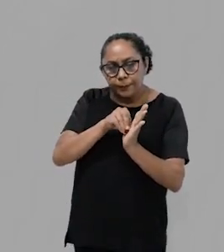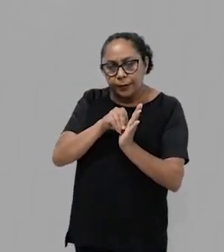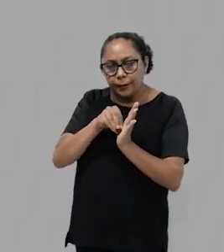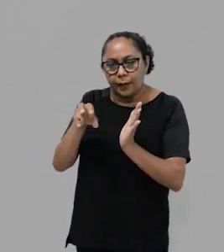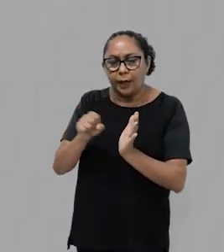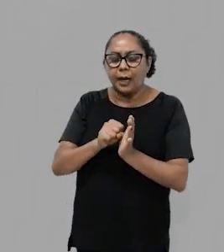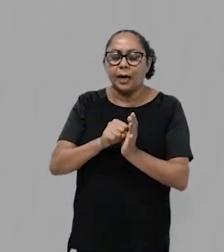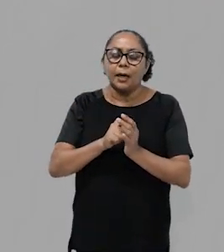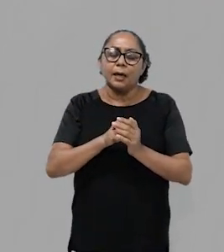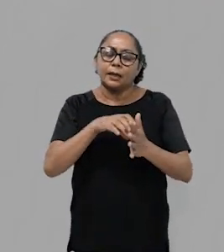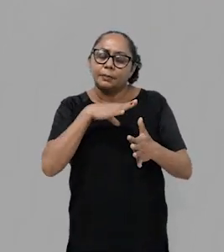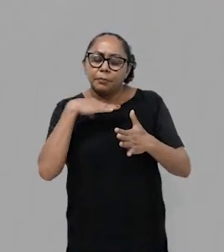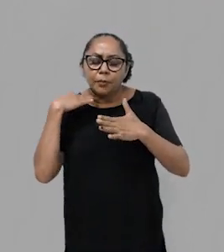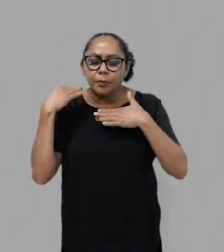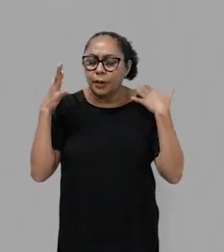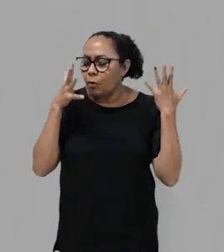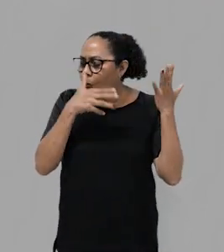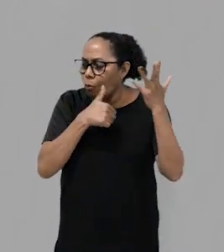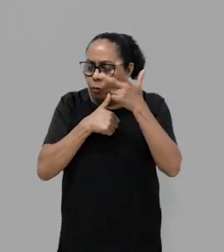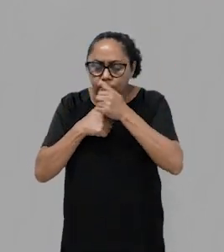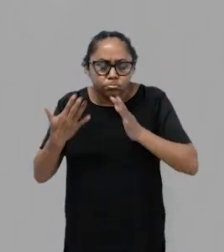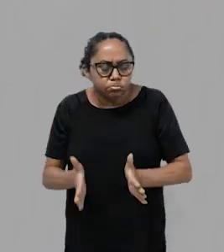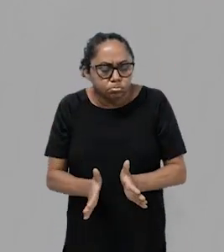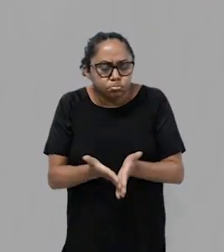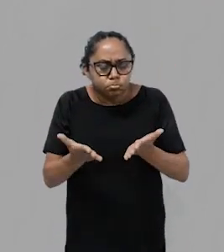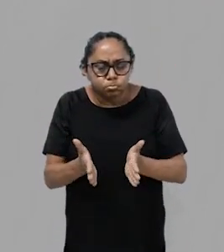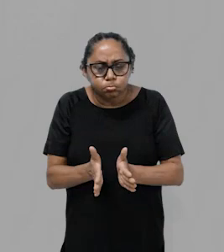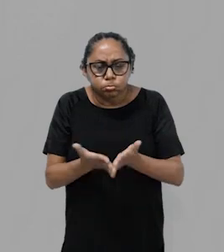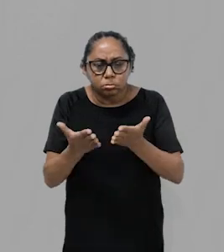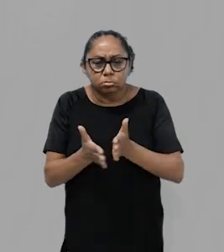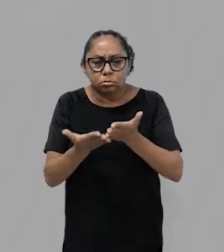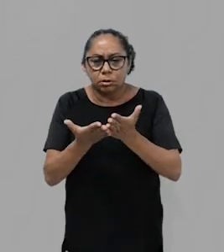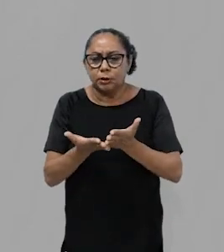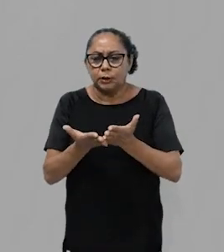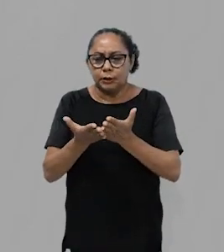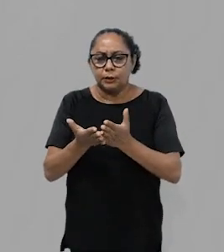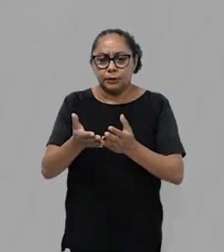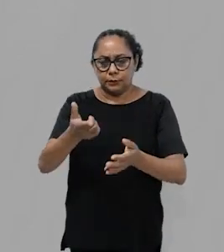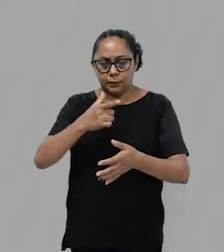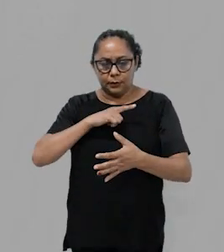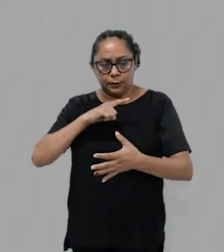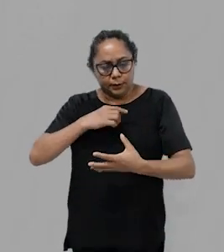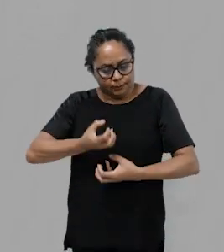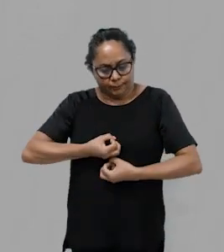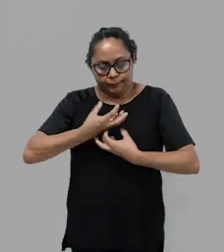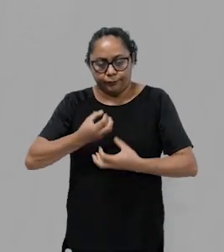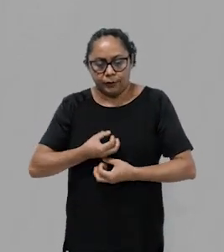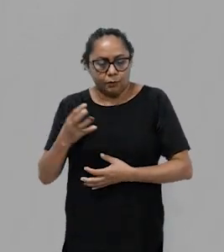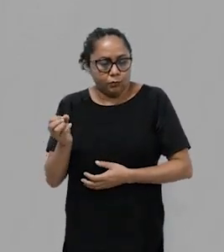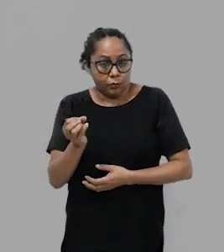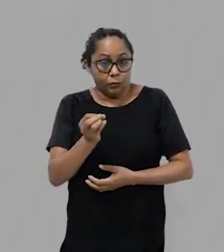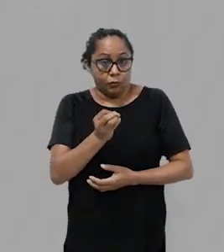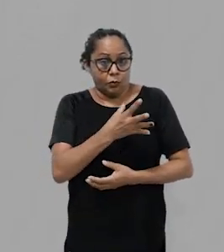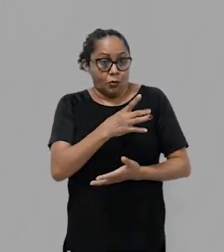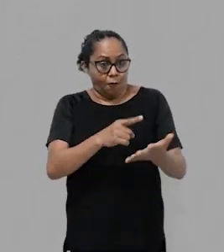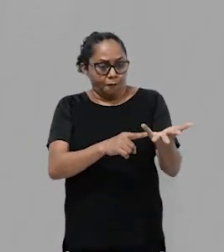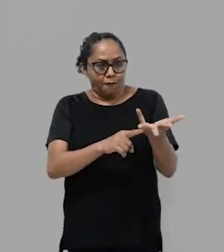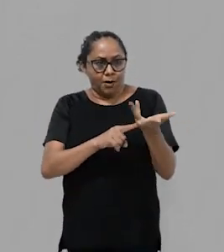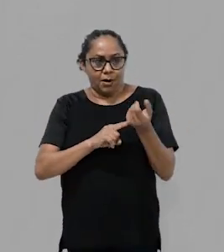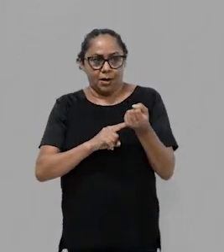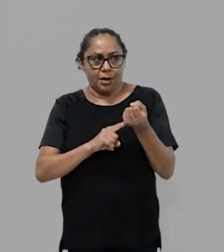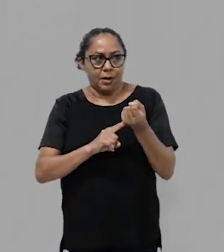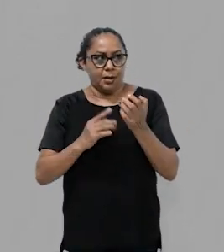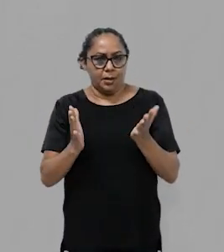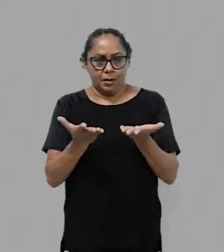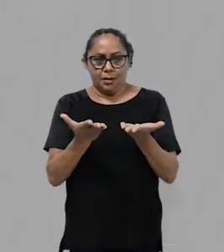quase miserável, assim como o pintor anterior, para que eles tenham inspiração de um novo estilo. Ah, professor, agora eu